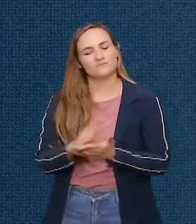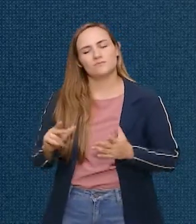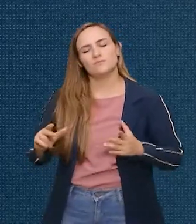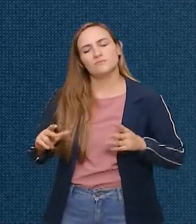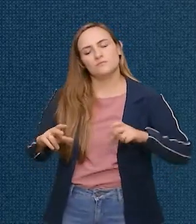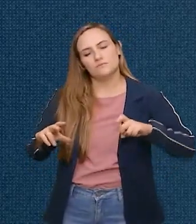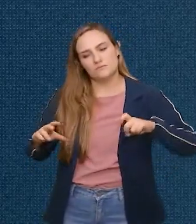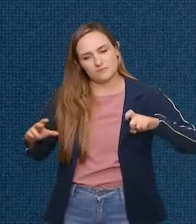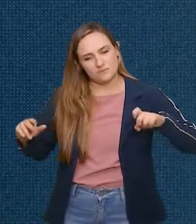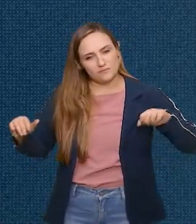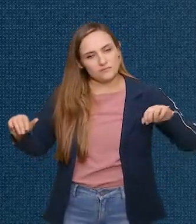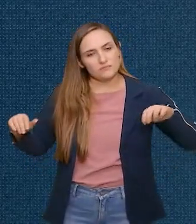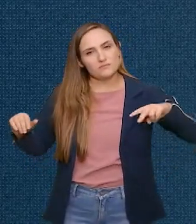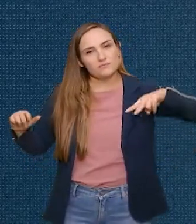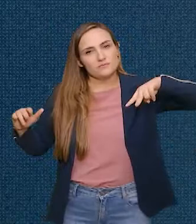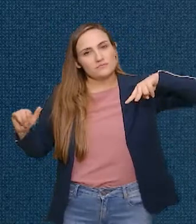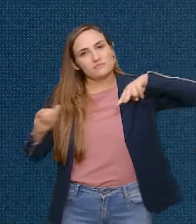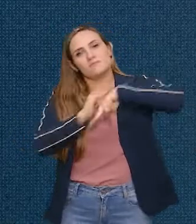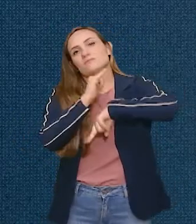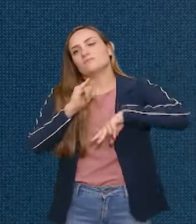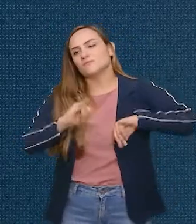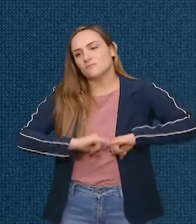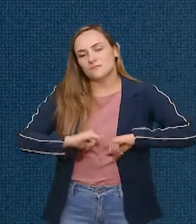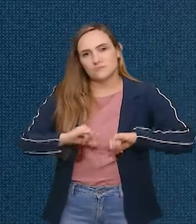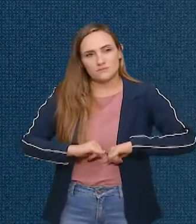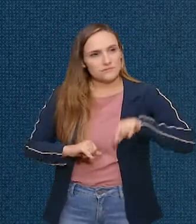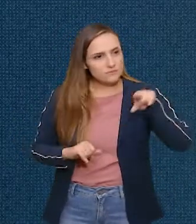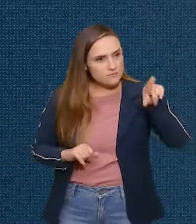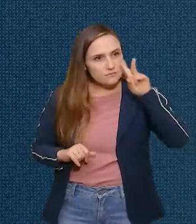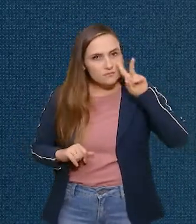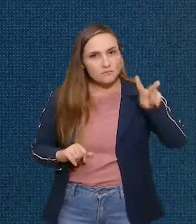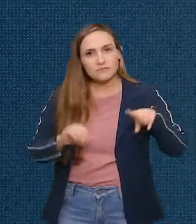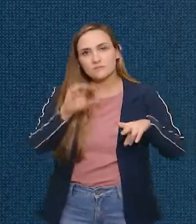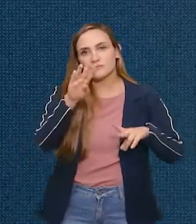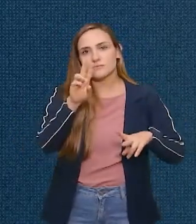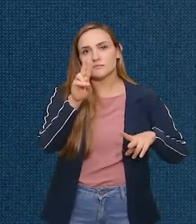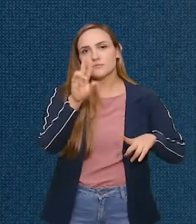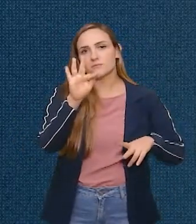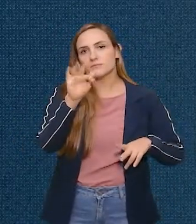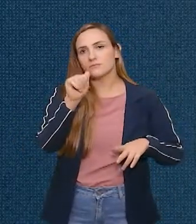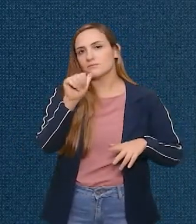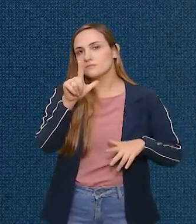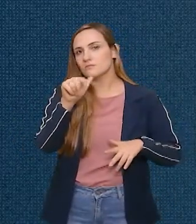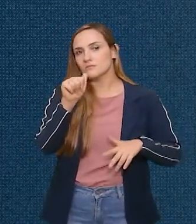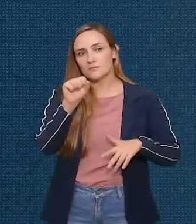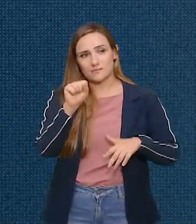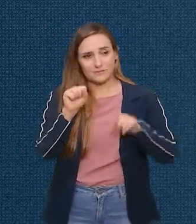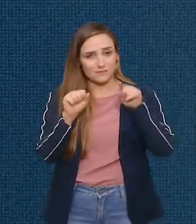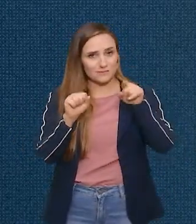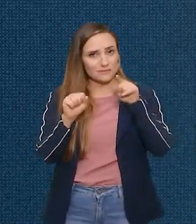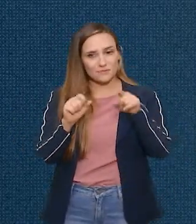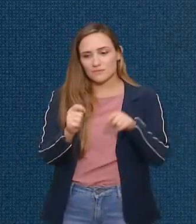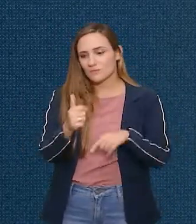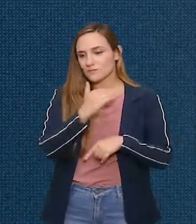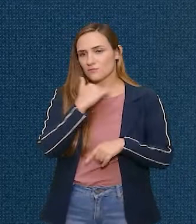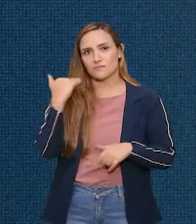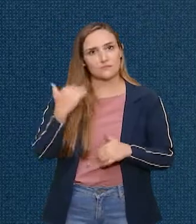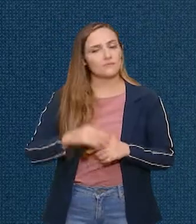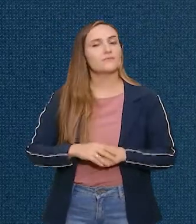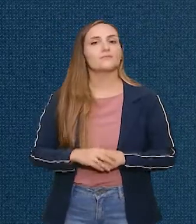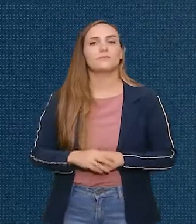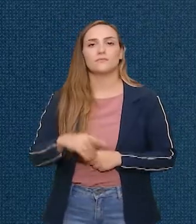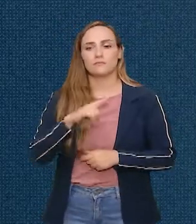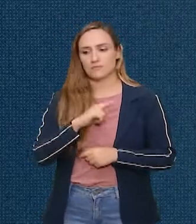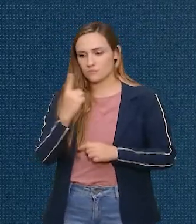Vítimas de maus tratos, quem vê essas búfalas saudáveis comendo desse jeito, não consegue imaginar que elas estavam à beira